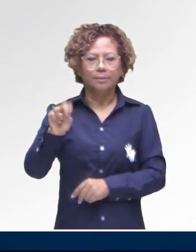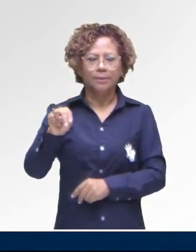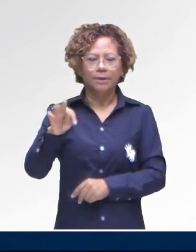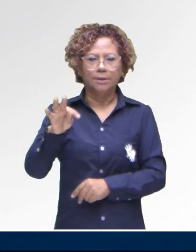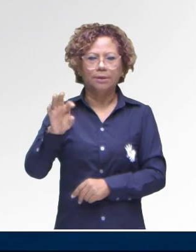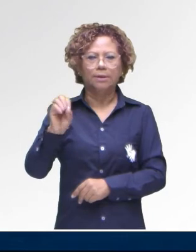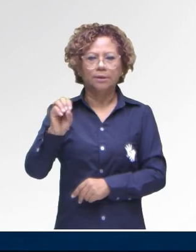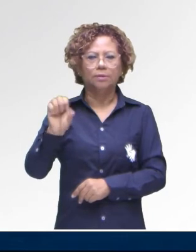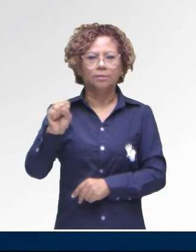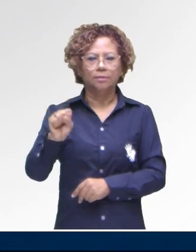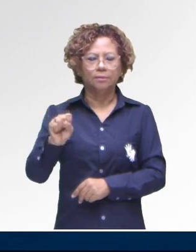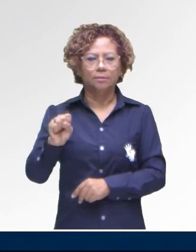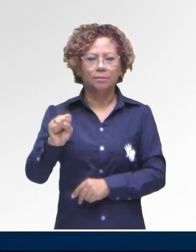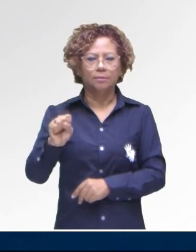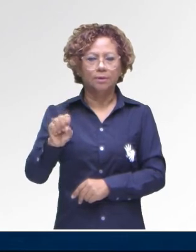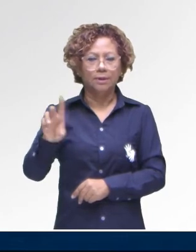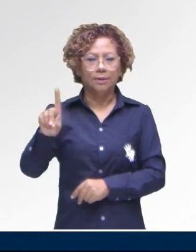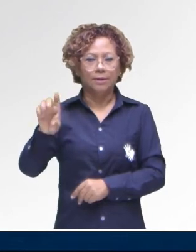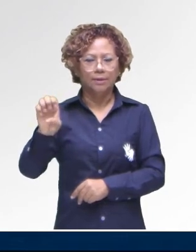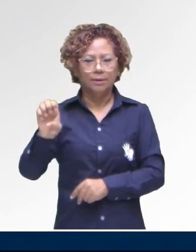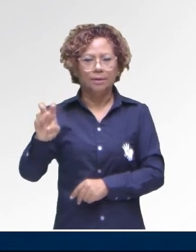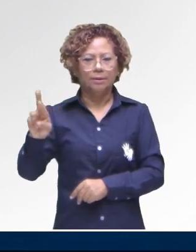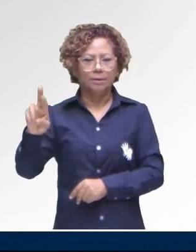E um pontinho aqui.